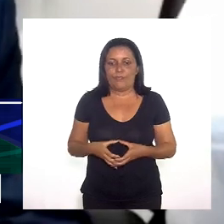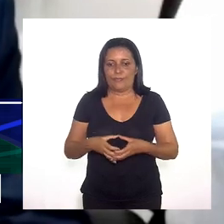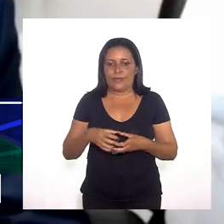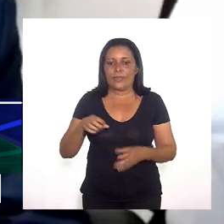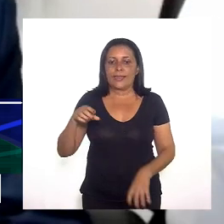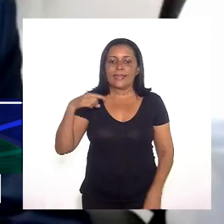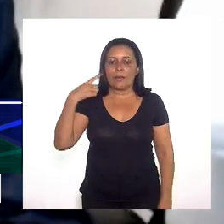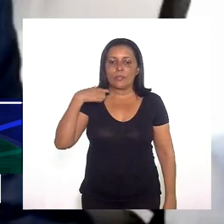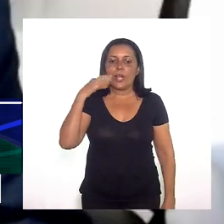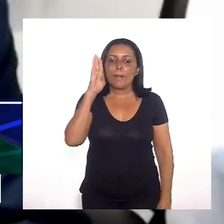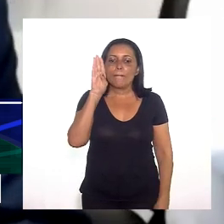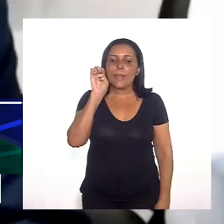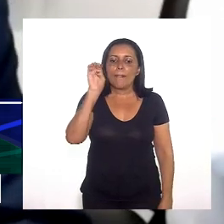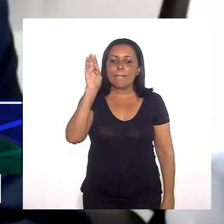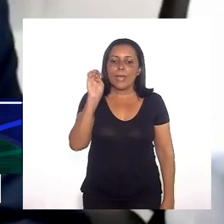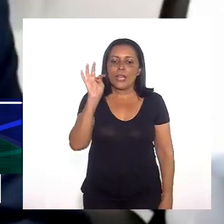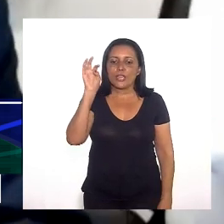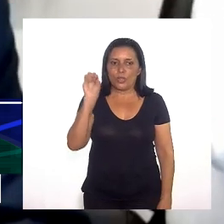Deputado Bebeto.